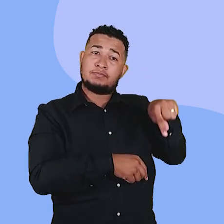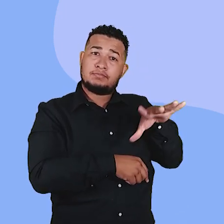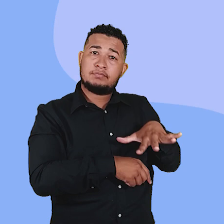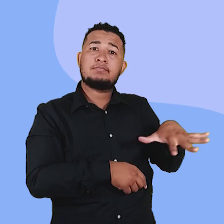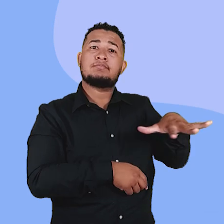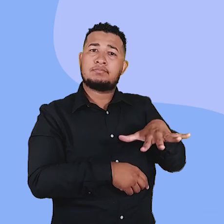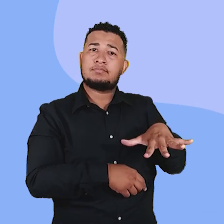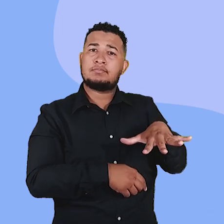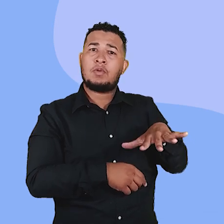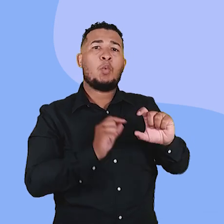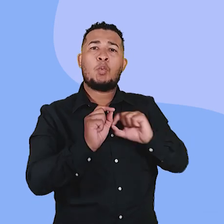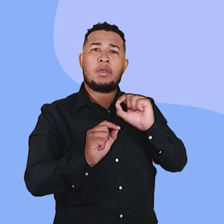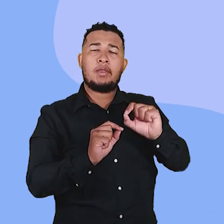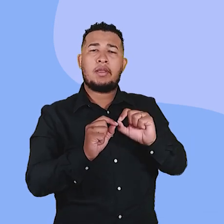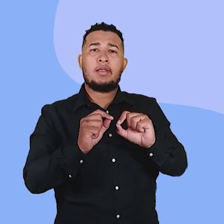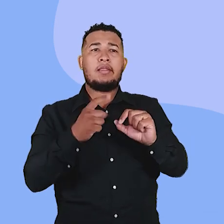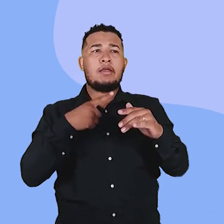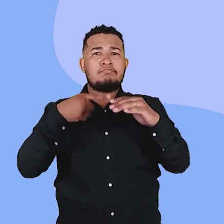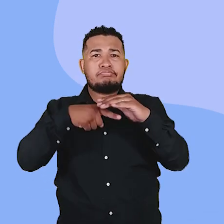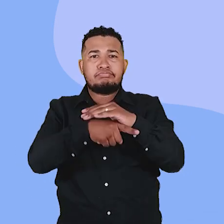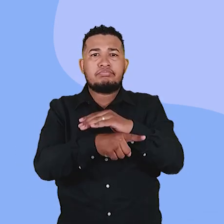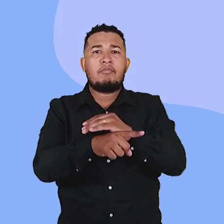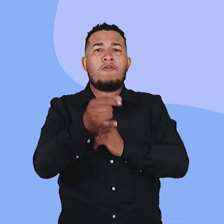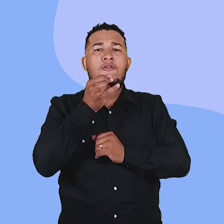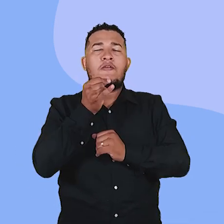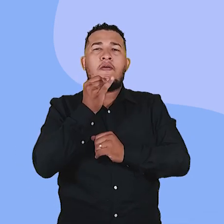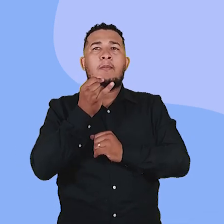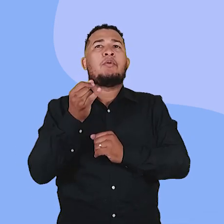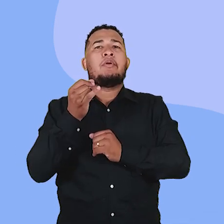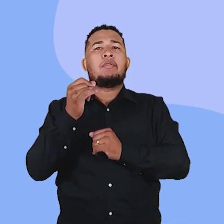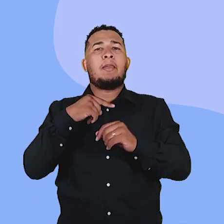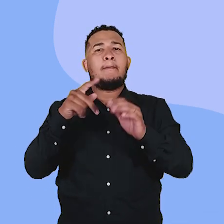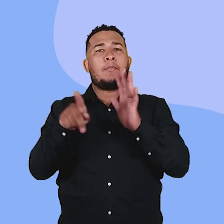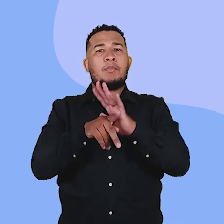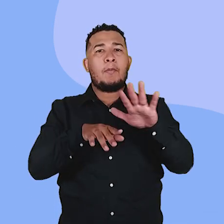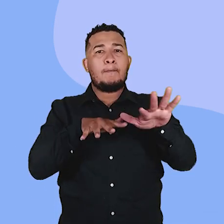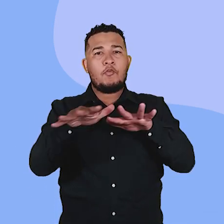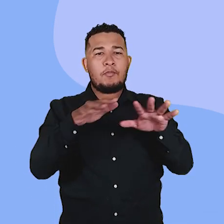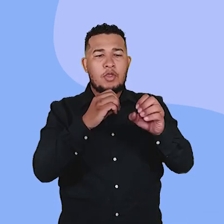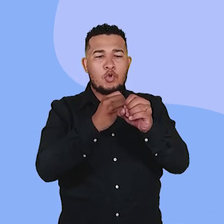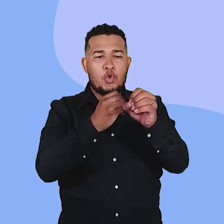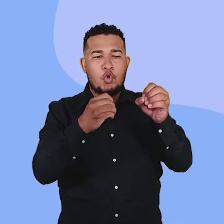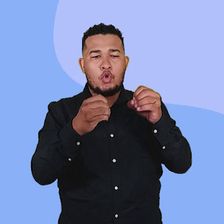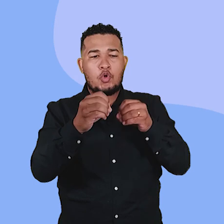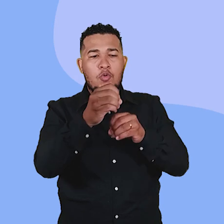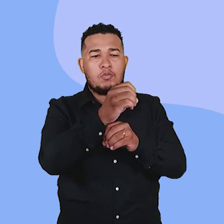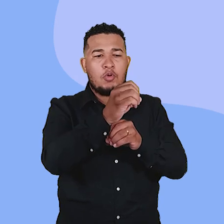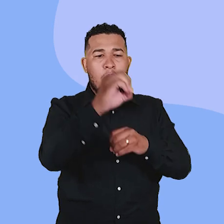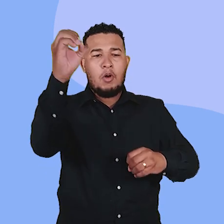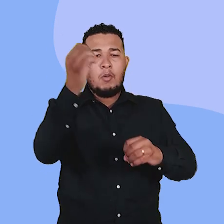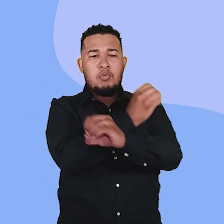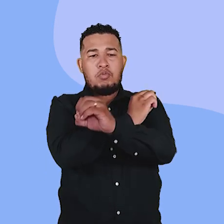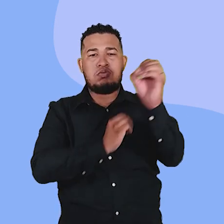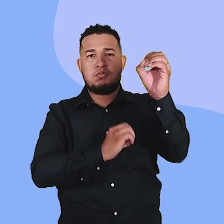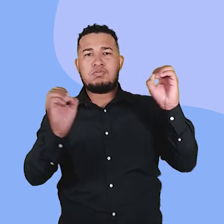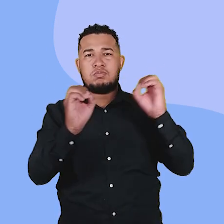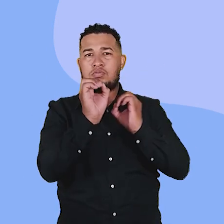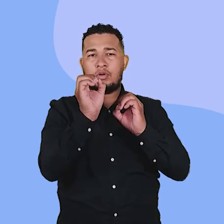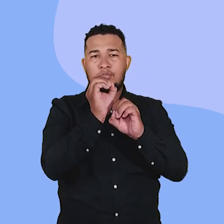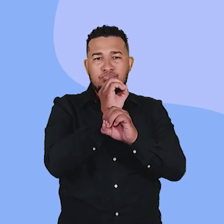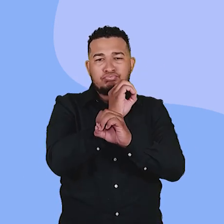perspectiva microscópica, onde se aprofunda quando consideramos o movimento molecular e entendemos